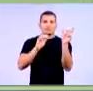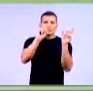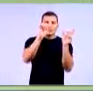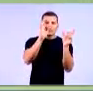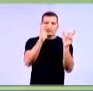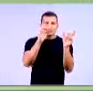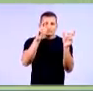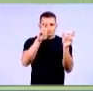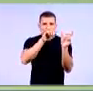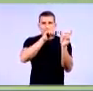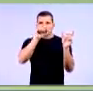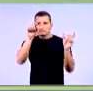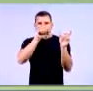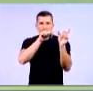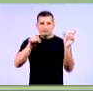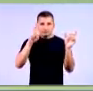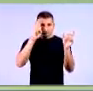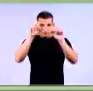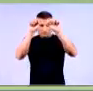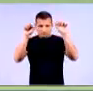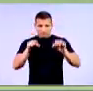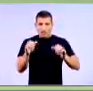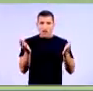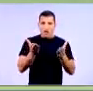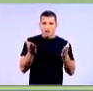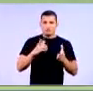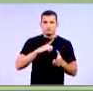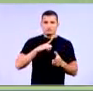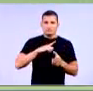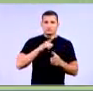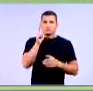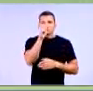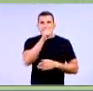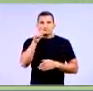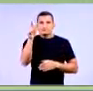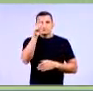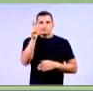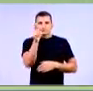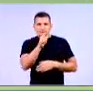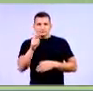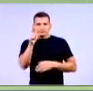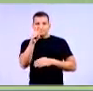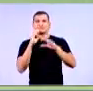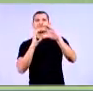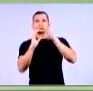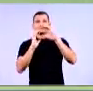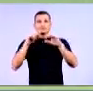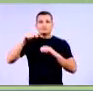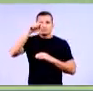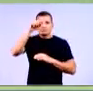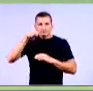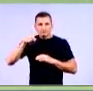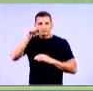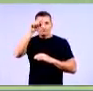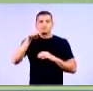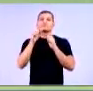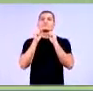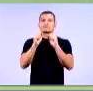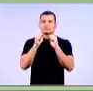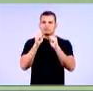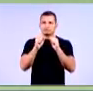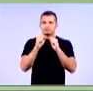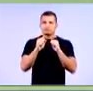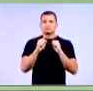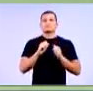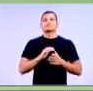com o sistema. E agora tem aquela comunicação que ocorre entre casos de uso. Um caso de uso pode se comunicar com outro caso